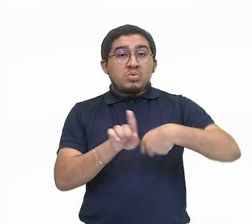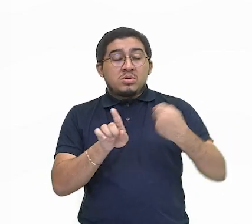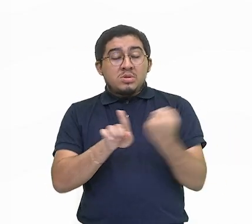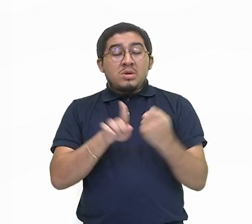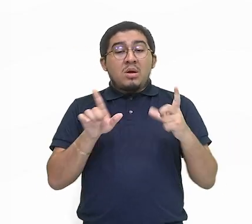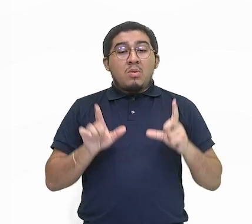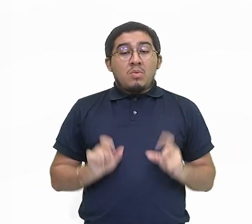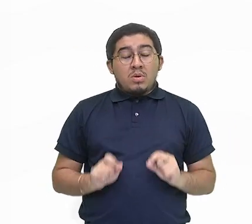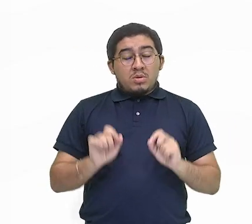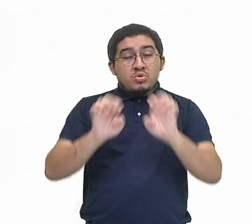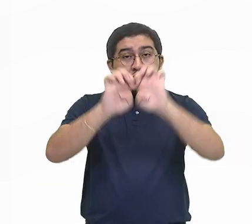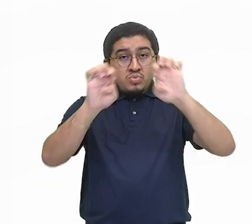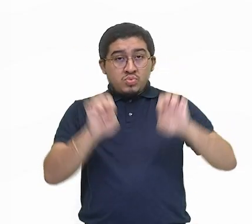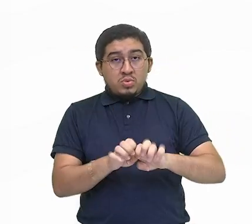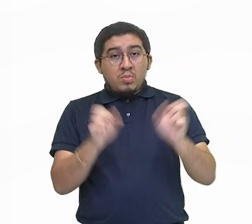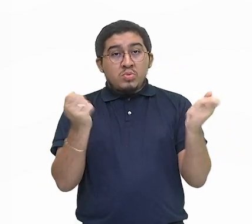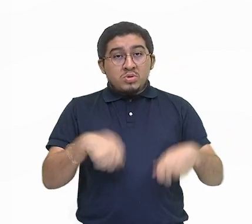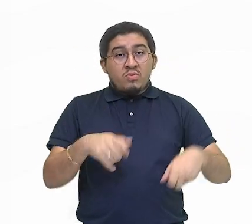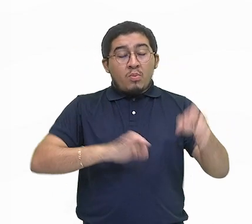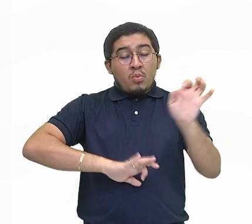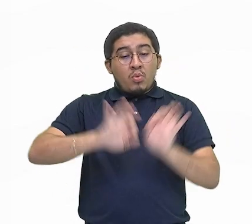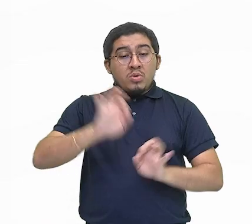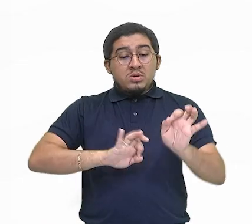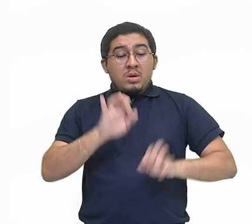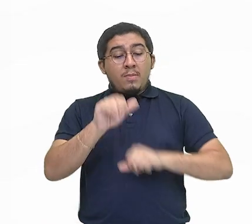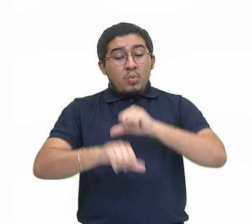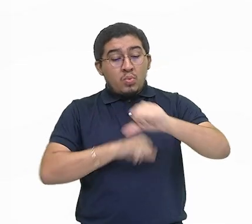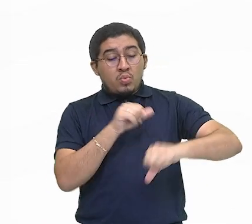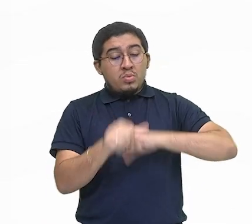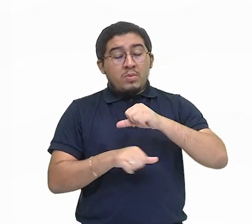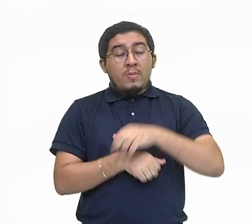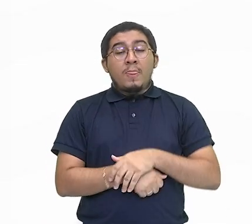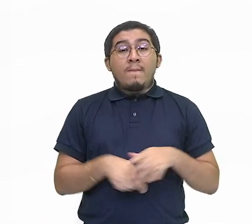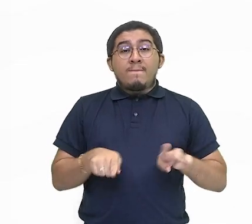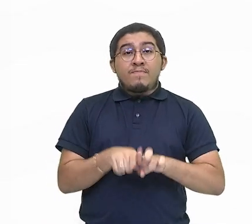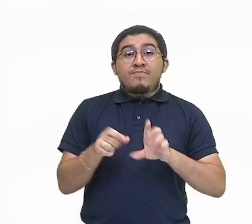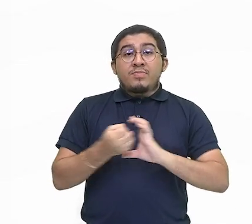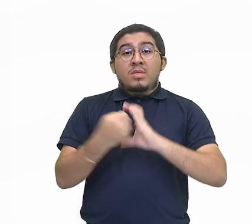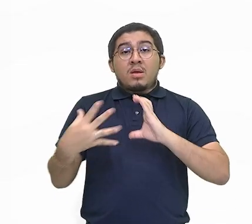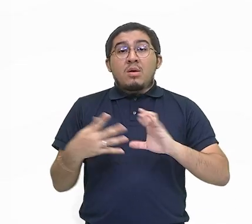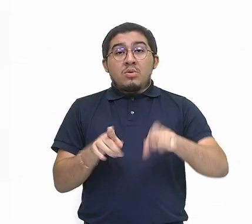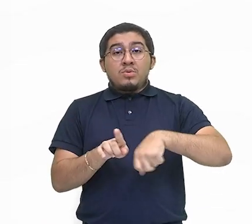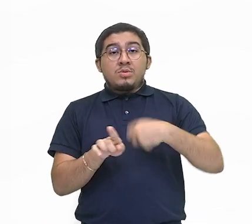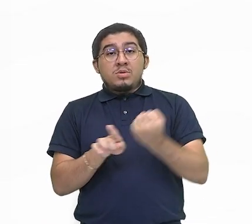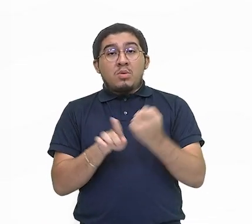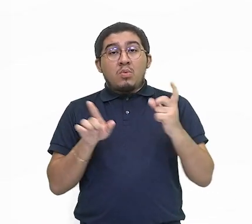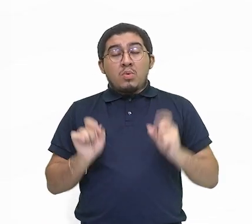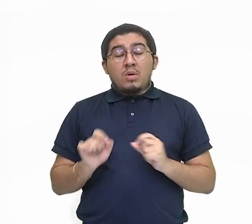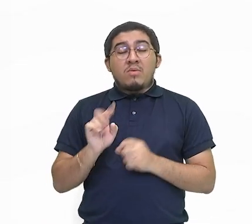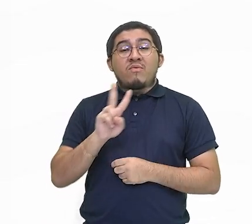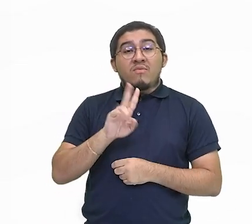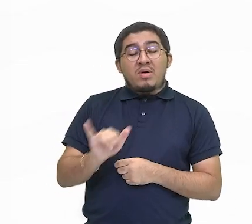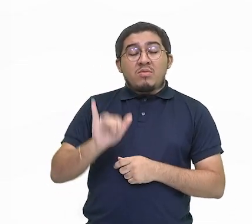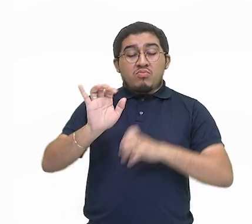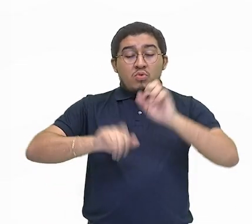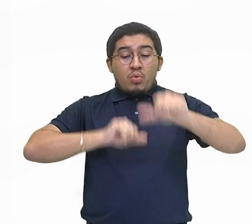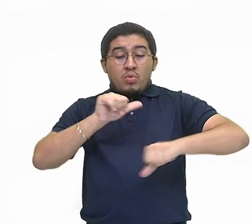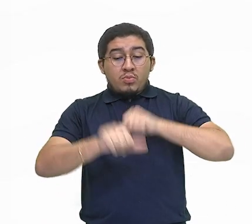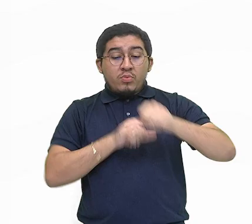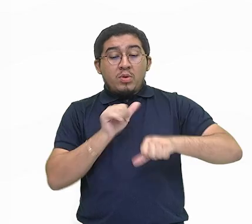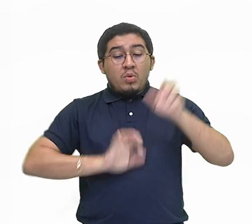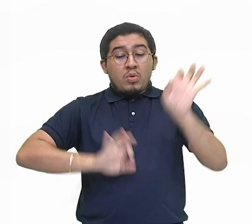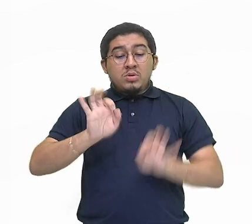dinâmica e essas características sociais, elas também vão se mudando e